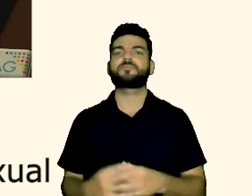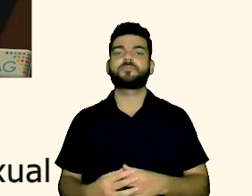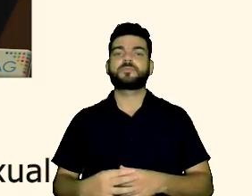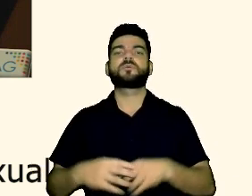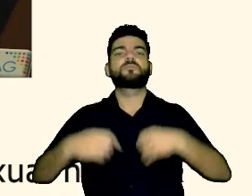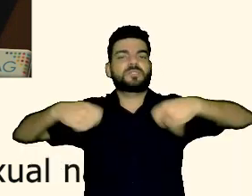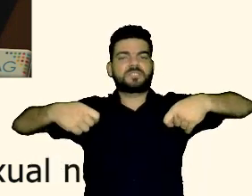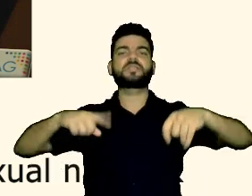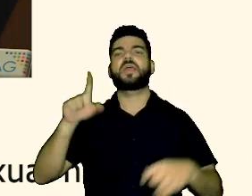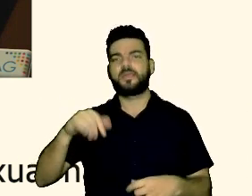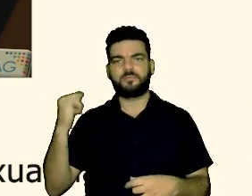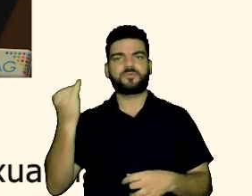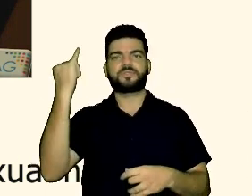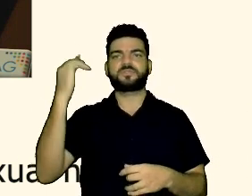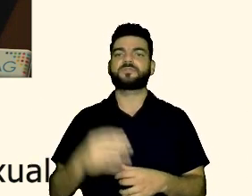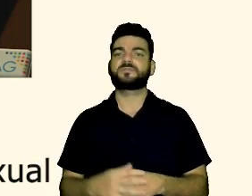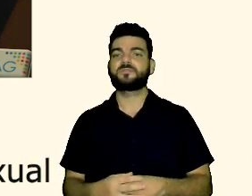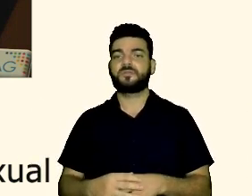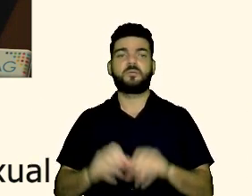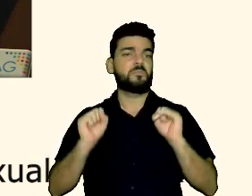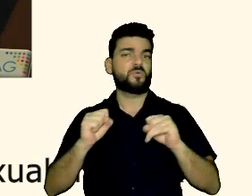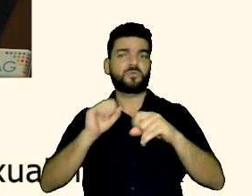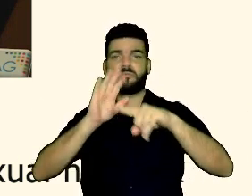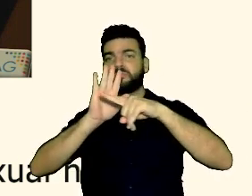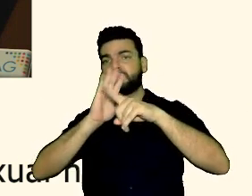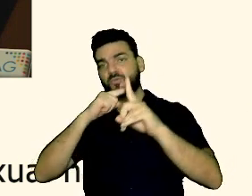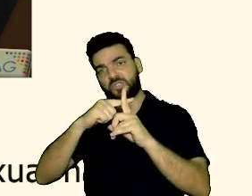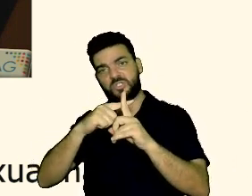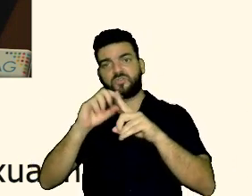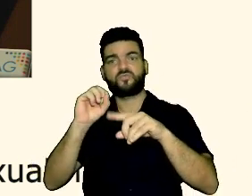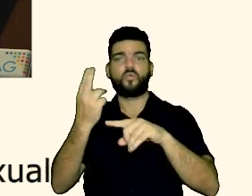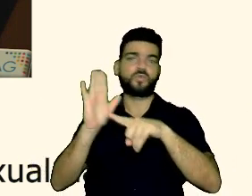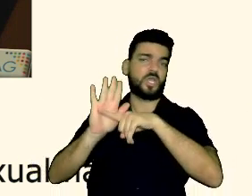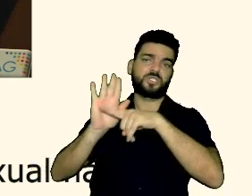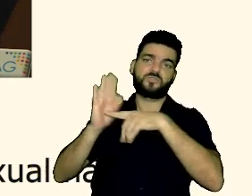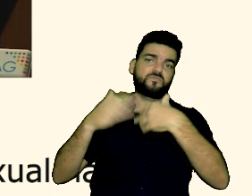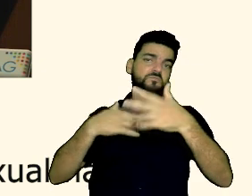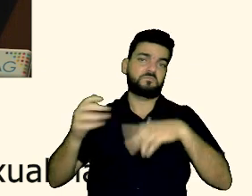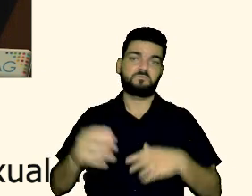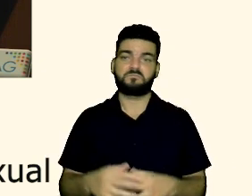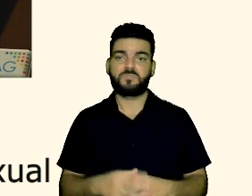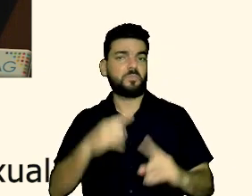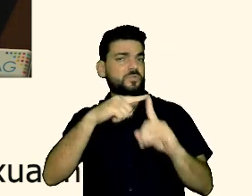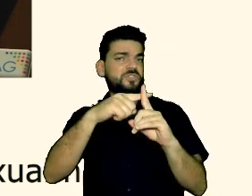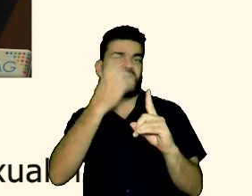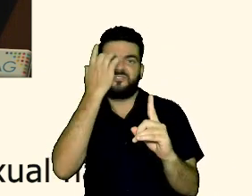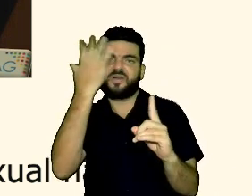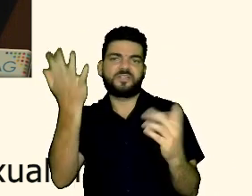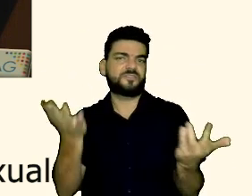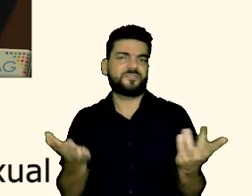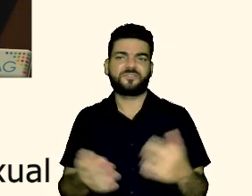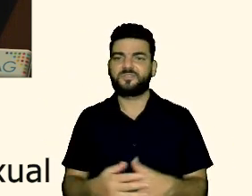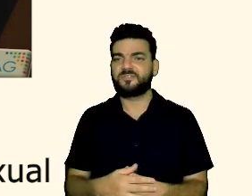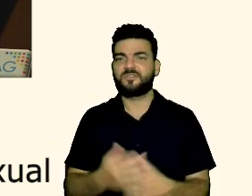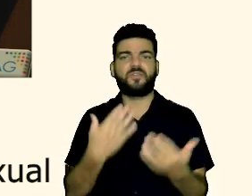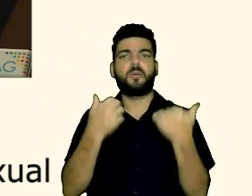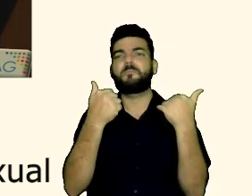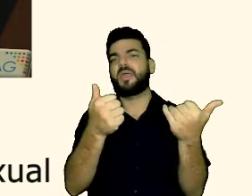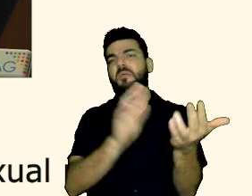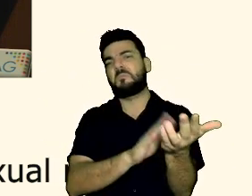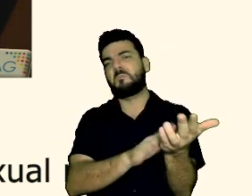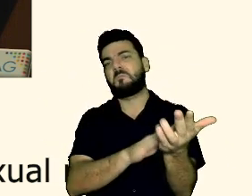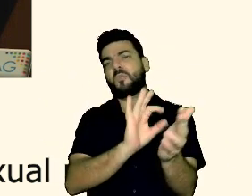não. Quando ele é positivo, tá muito bem, obrigada, né? Mesmo assim, os especialistas falam pra gente, dê